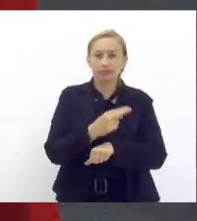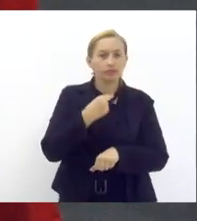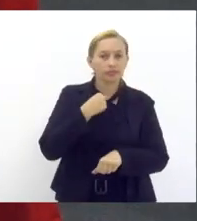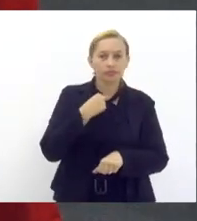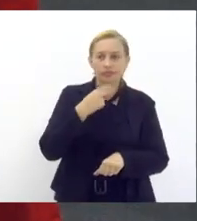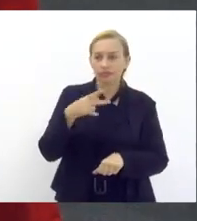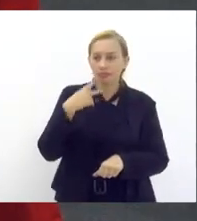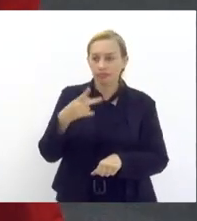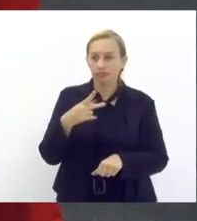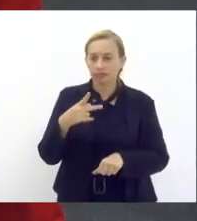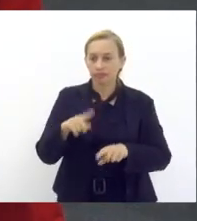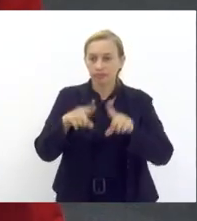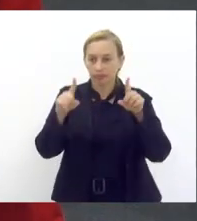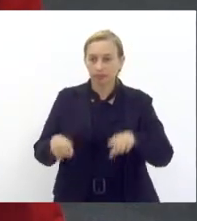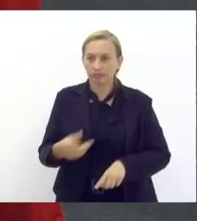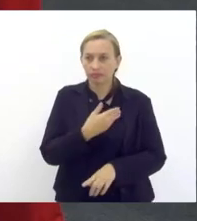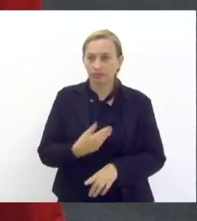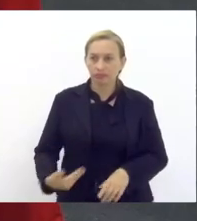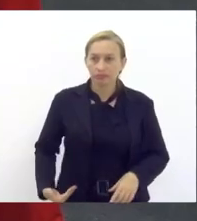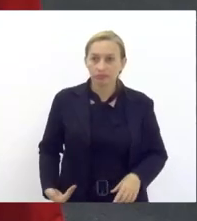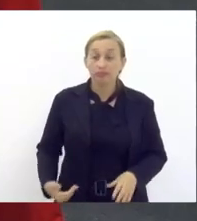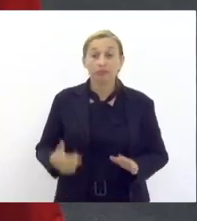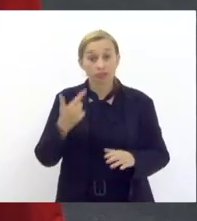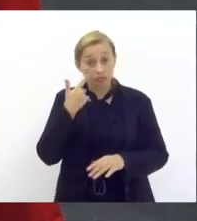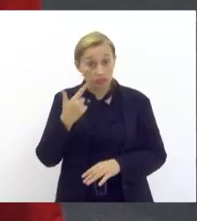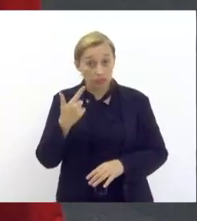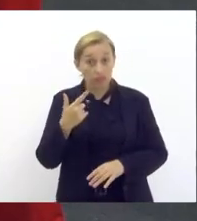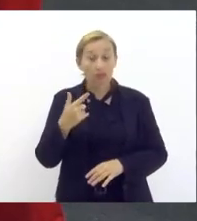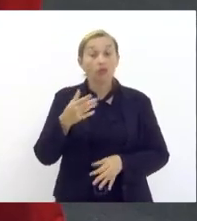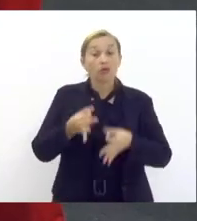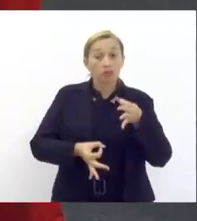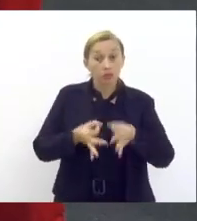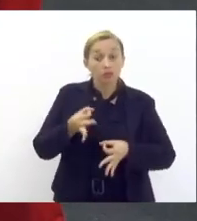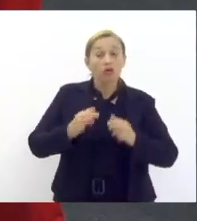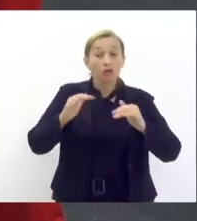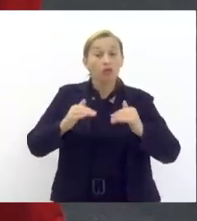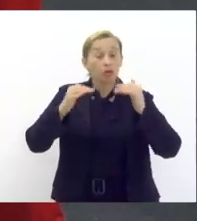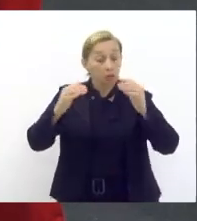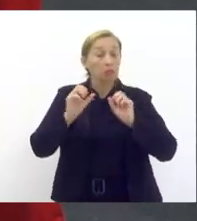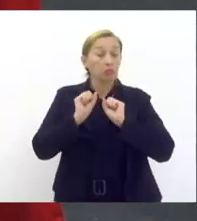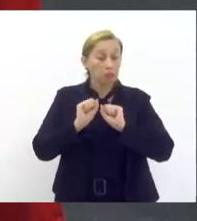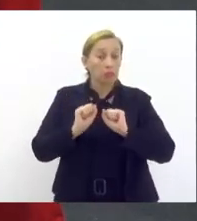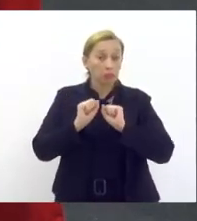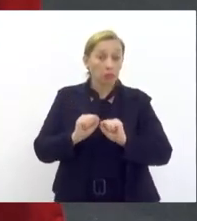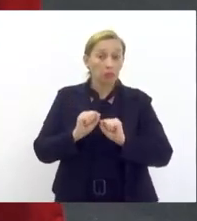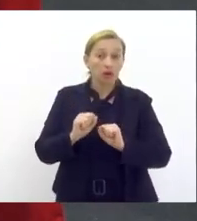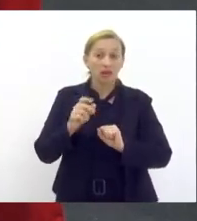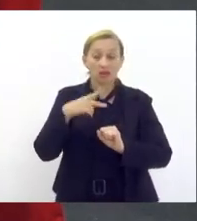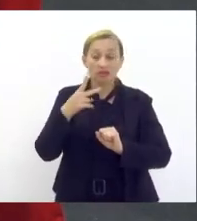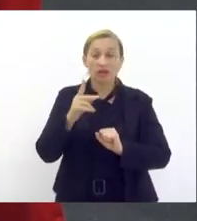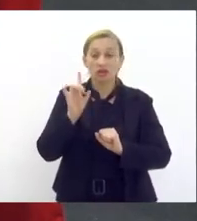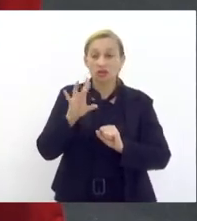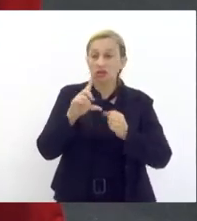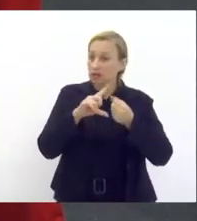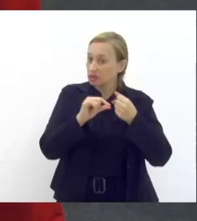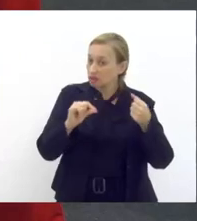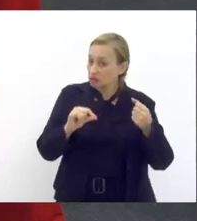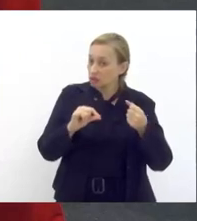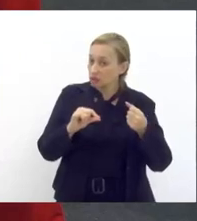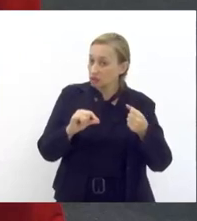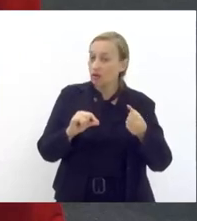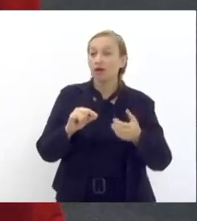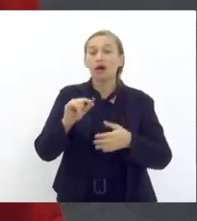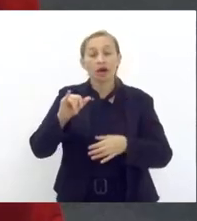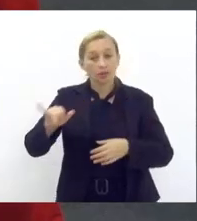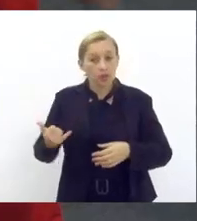sobre funcionário público. Veja, o TJ poderia ter suspendido apenas este artigo.